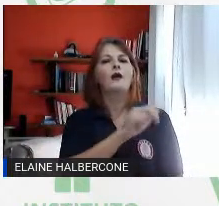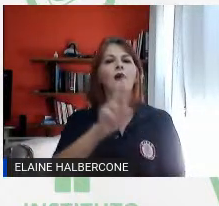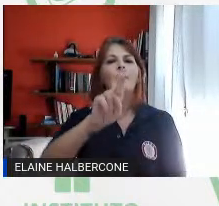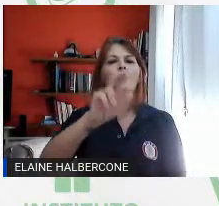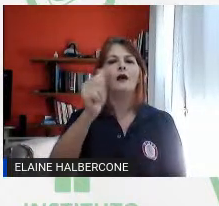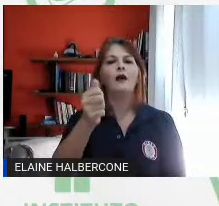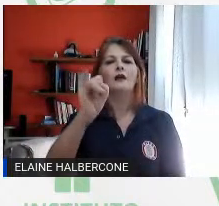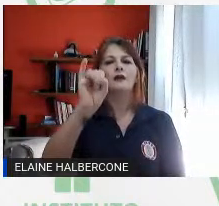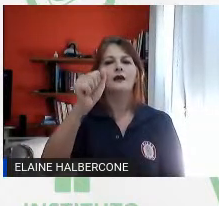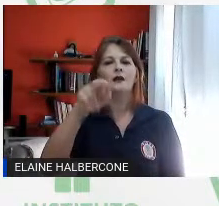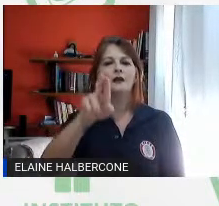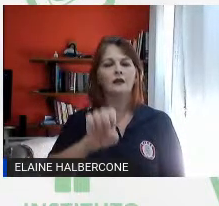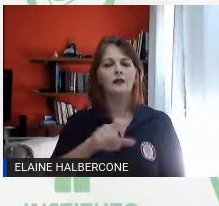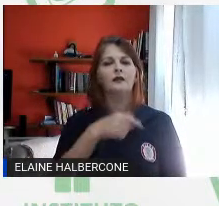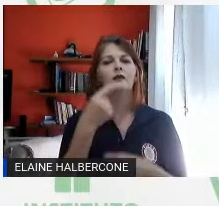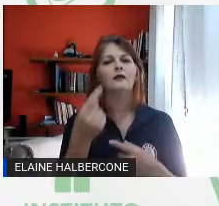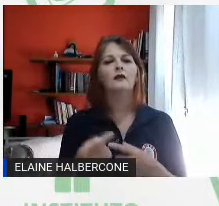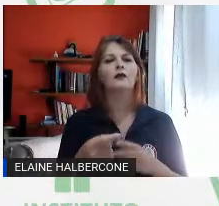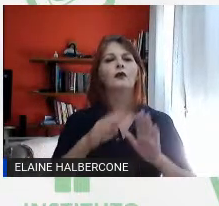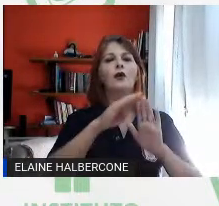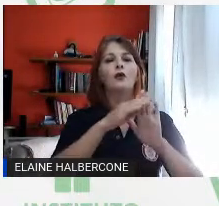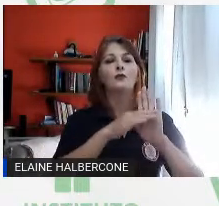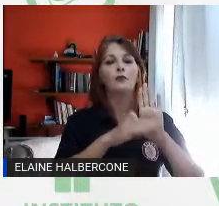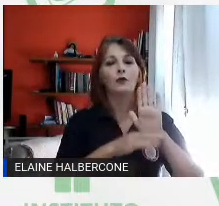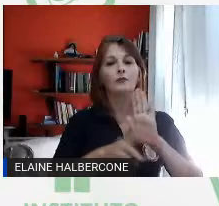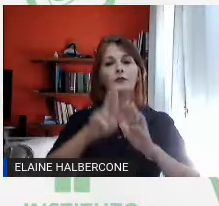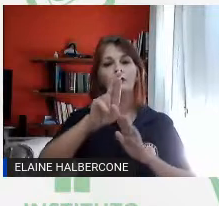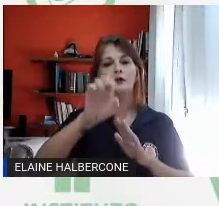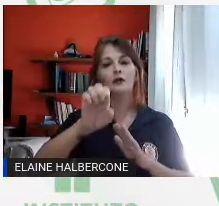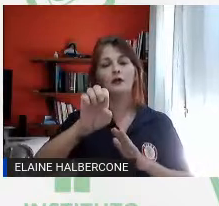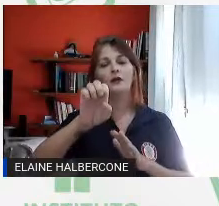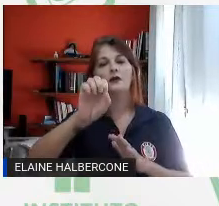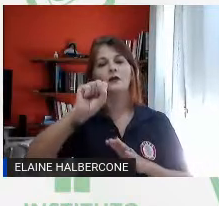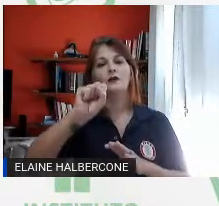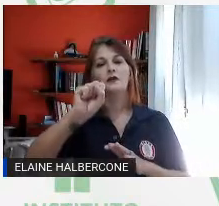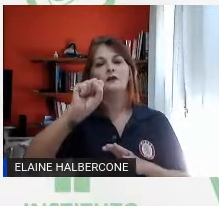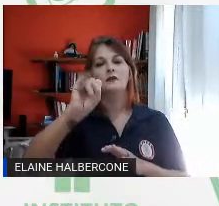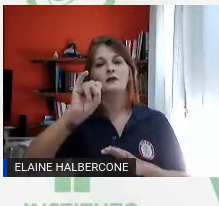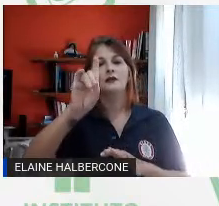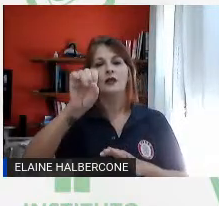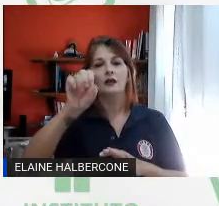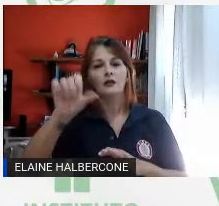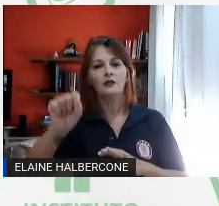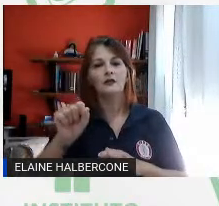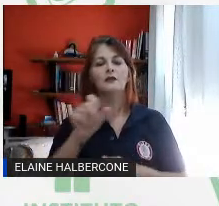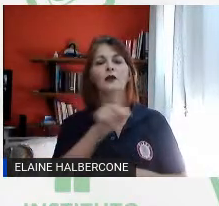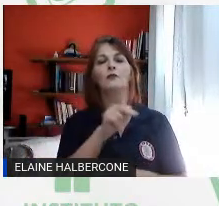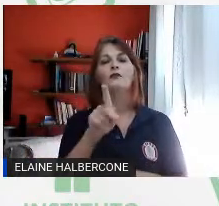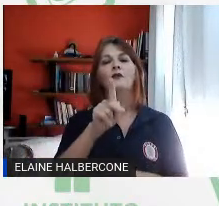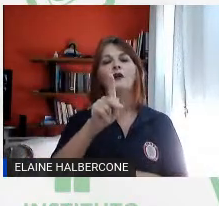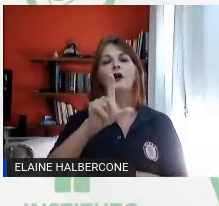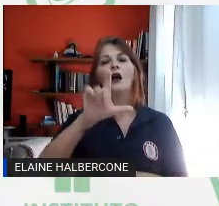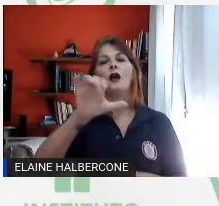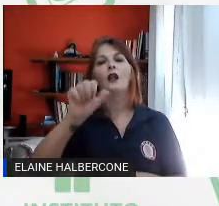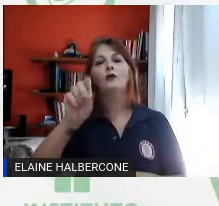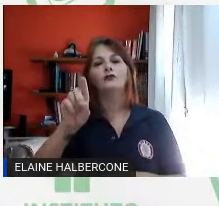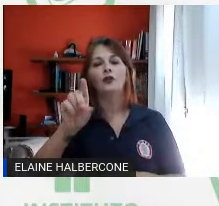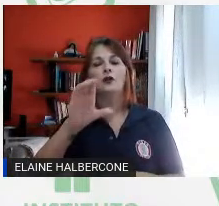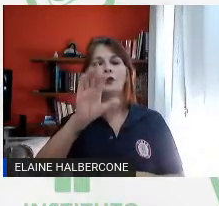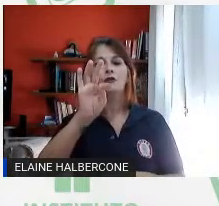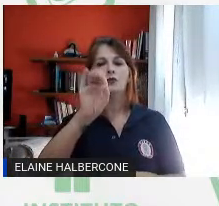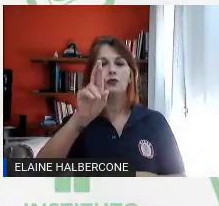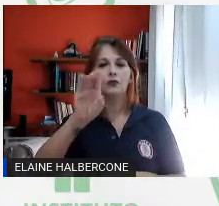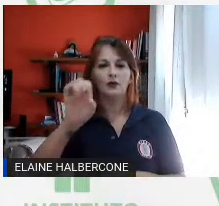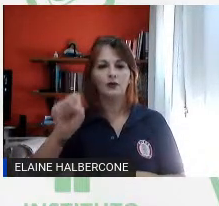Santos. O programa de residência tem como coordenadora Cláudia Torres, orientadora Karine Pugas e